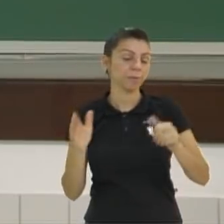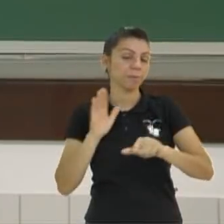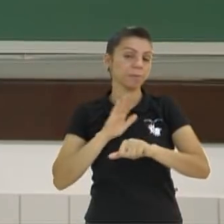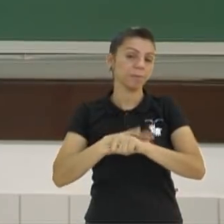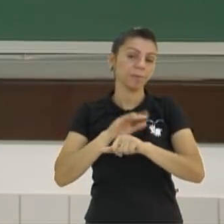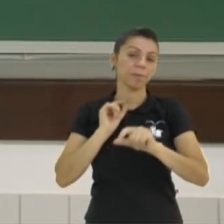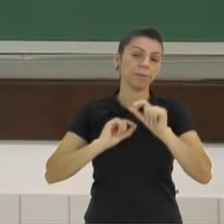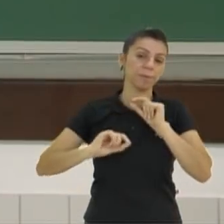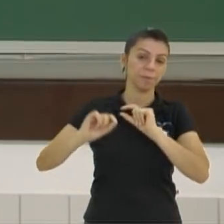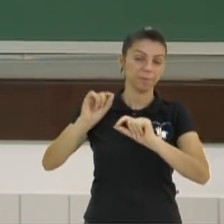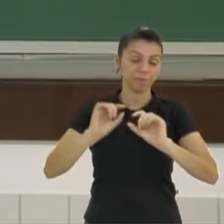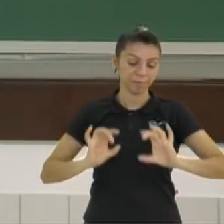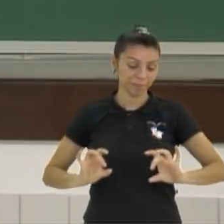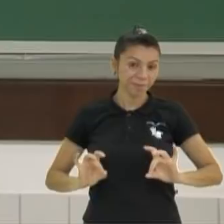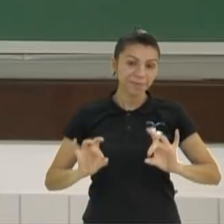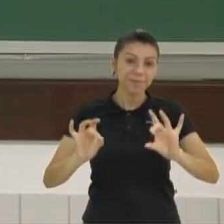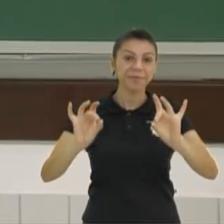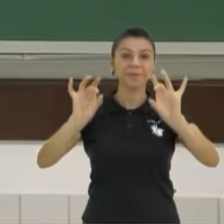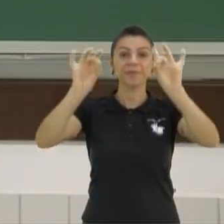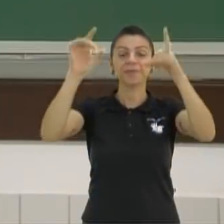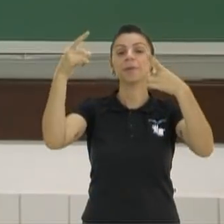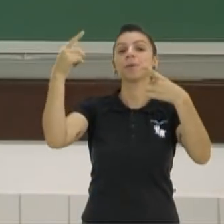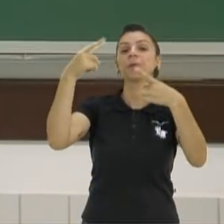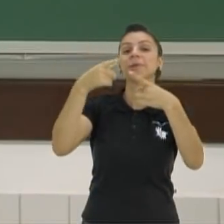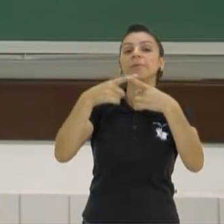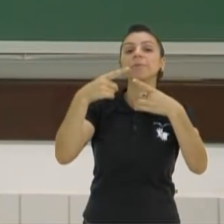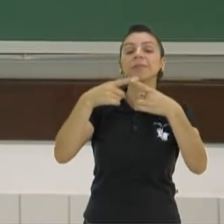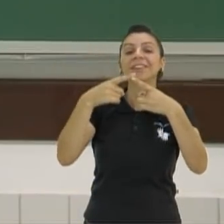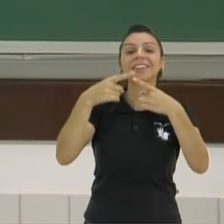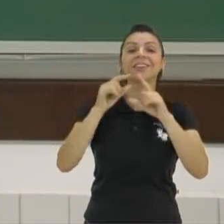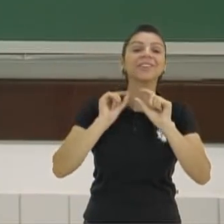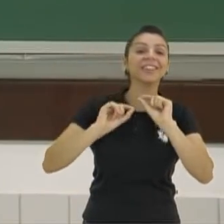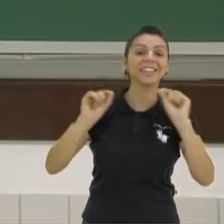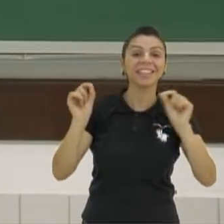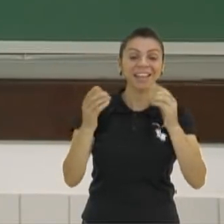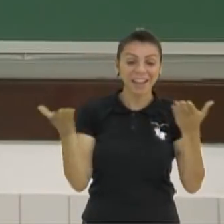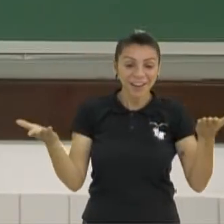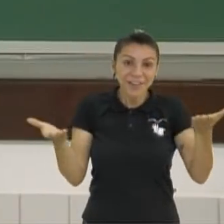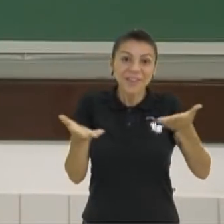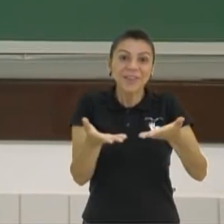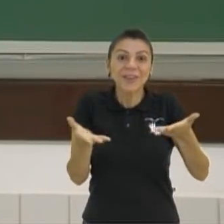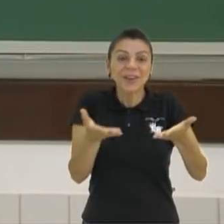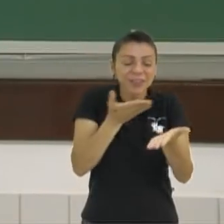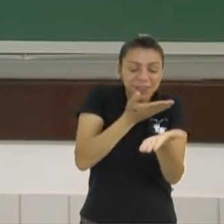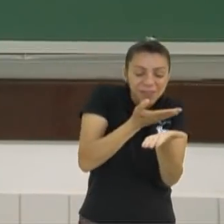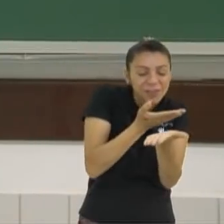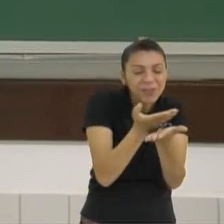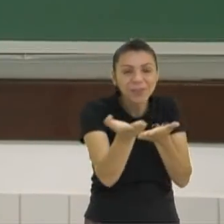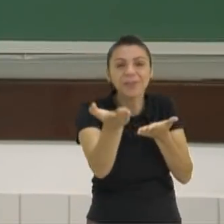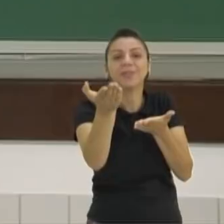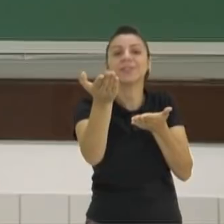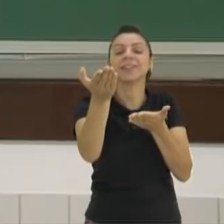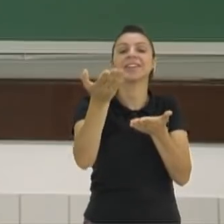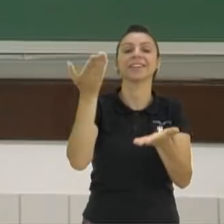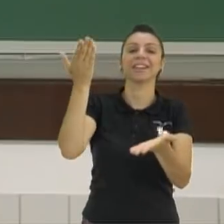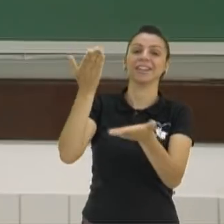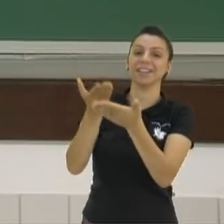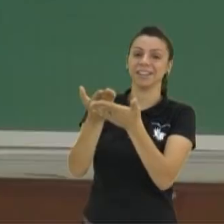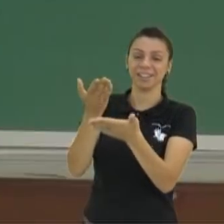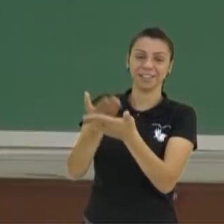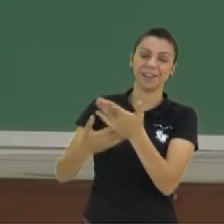momento especial, porque estamos lançando nesse momento, iniciando a